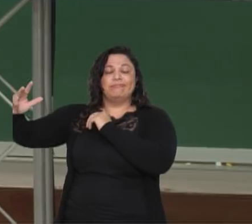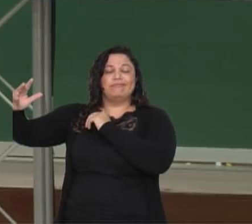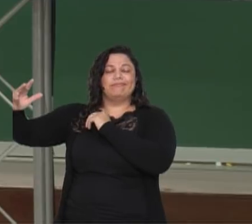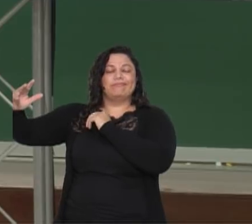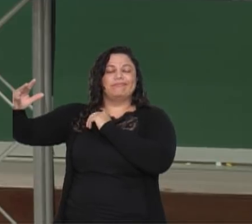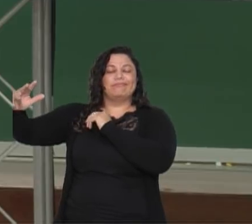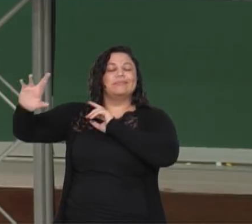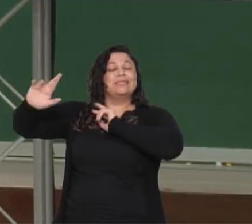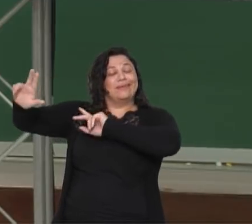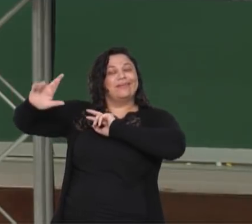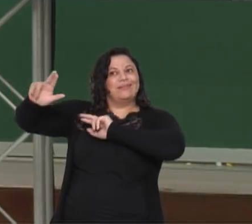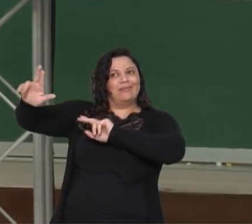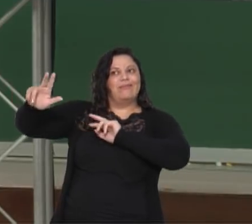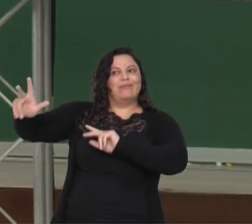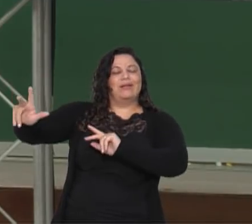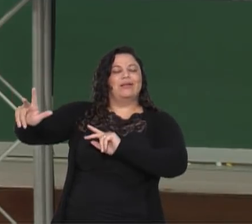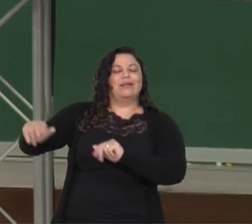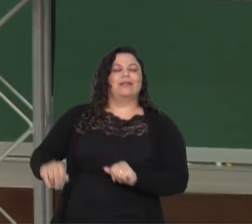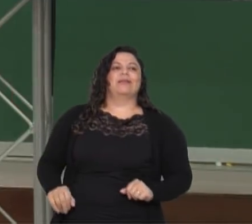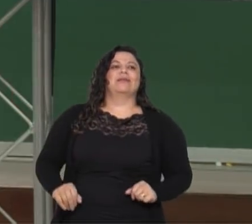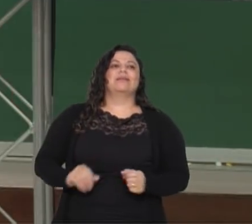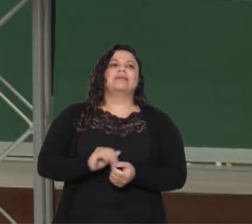caracterizando.